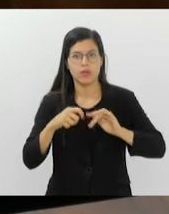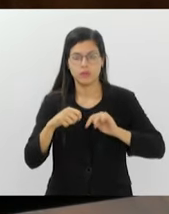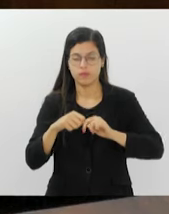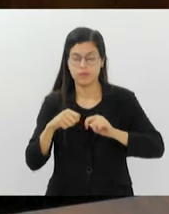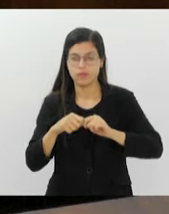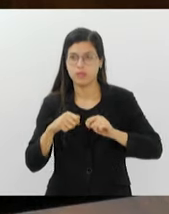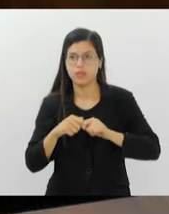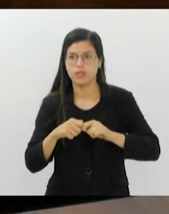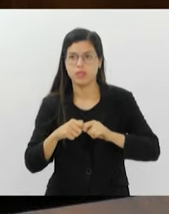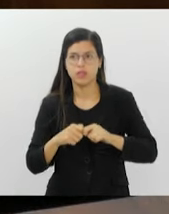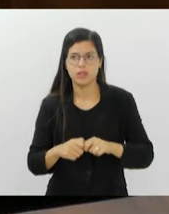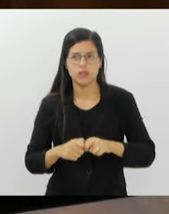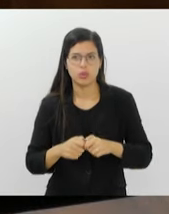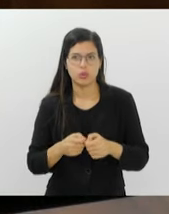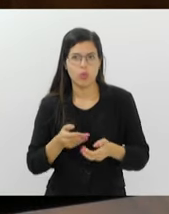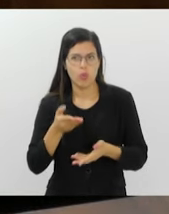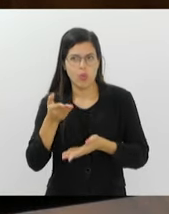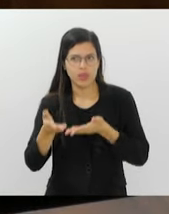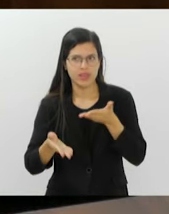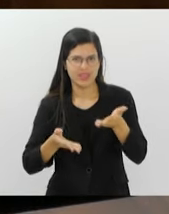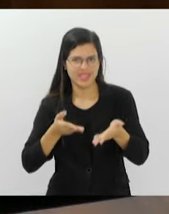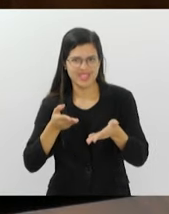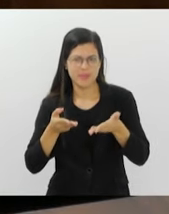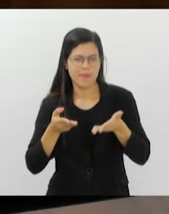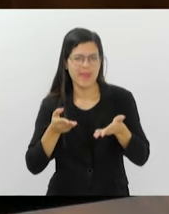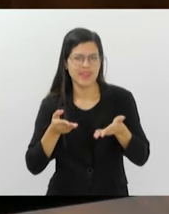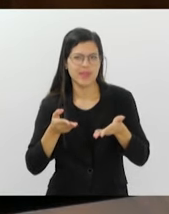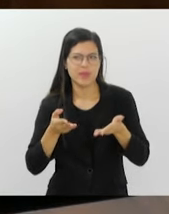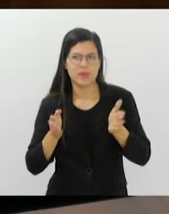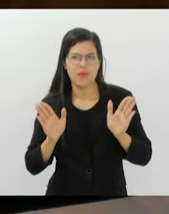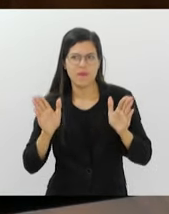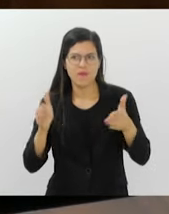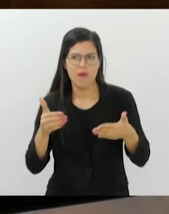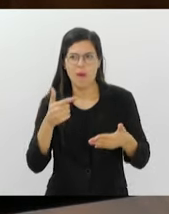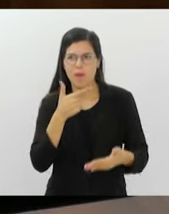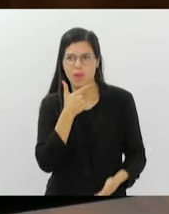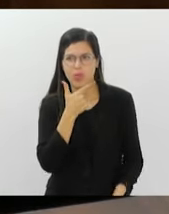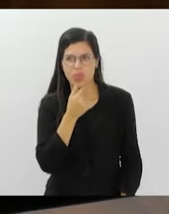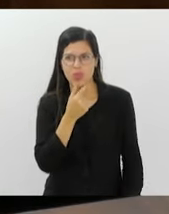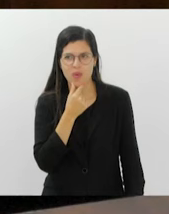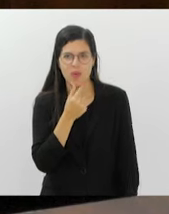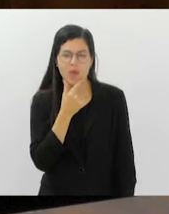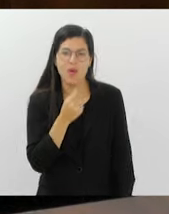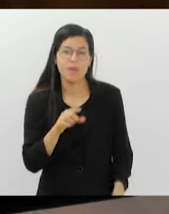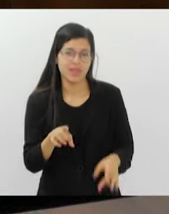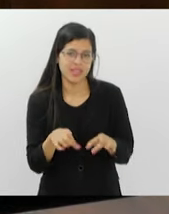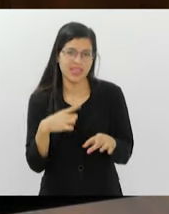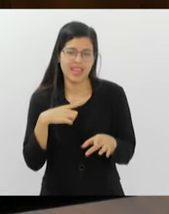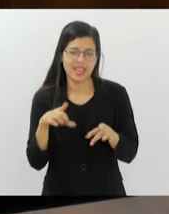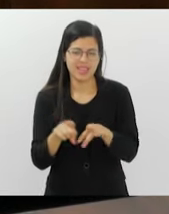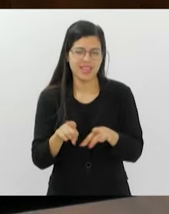atendimento especializado aos homens no estado de